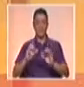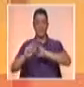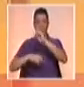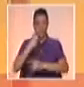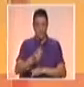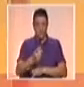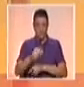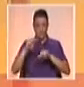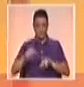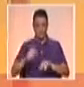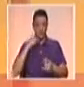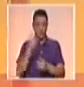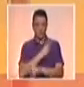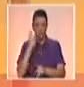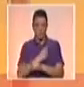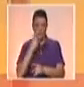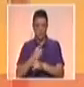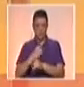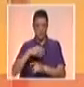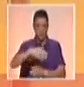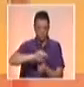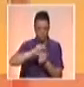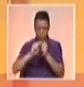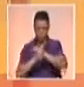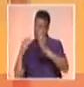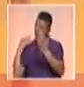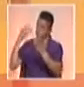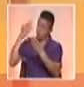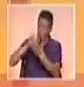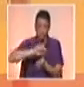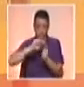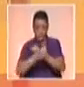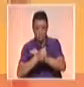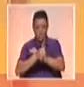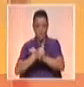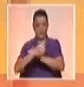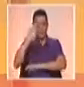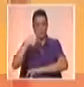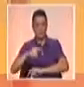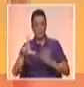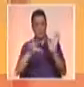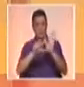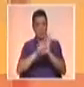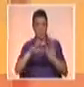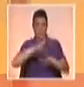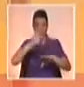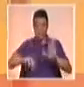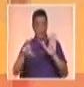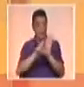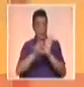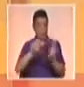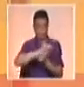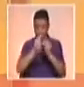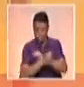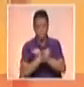Entretanto, as coisas foram mudando ao longo dos tempos, quer pelo enquadramento legislativo que já foi aqui